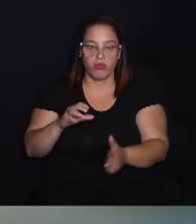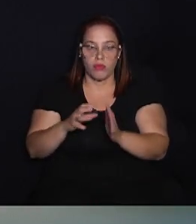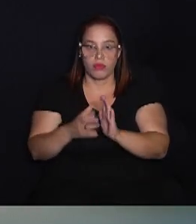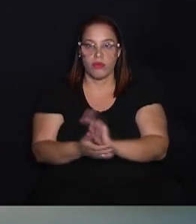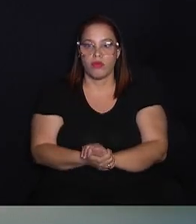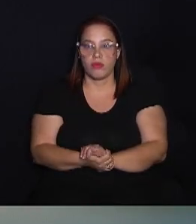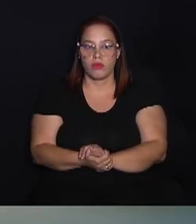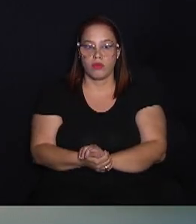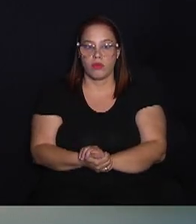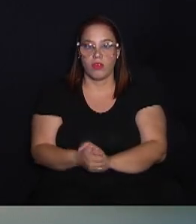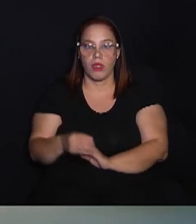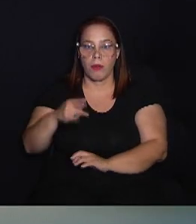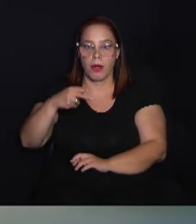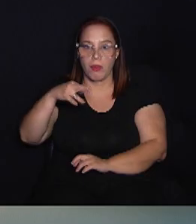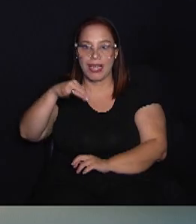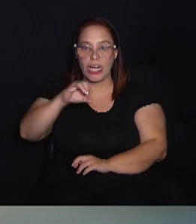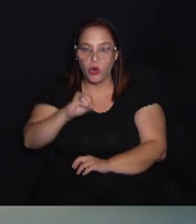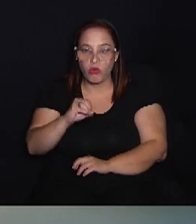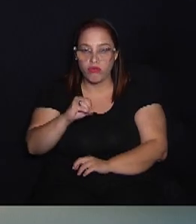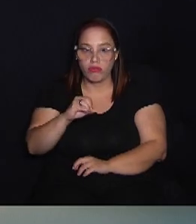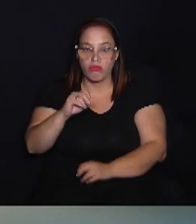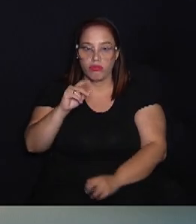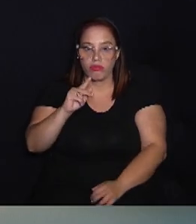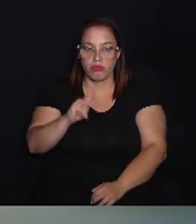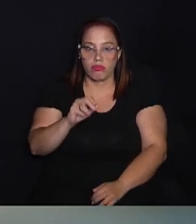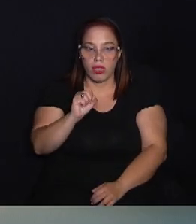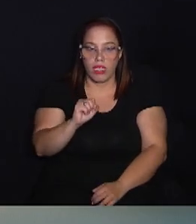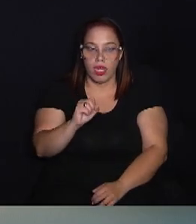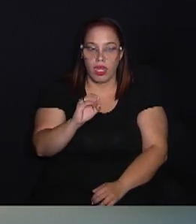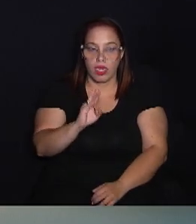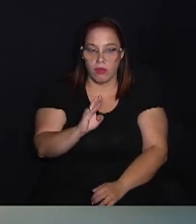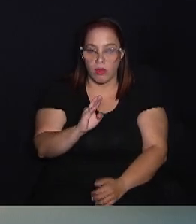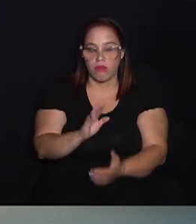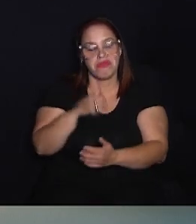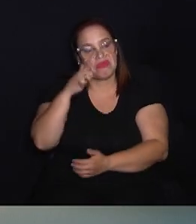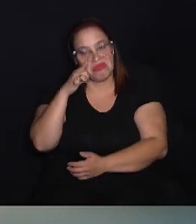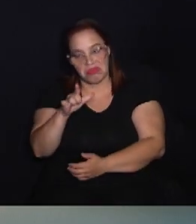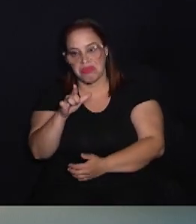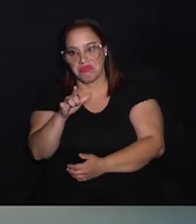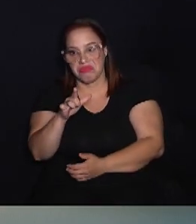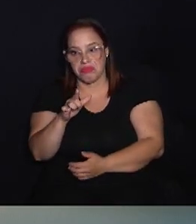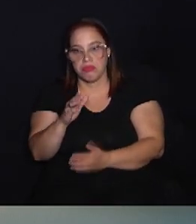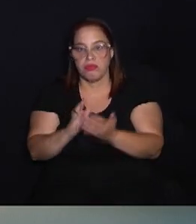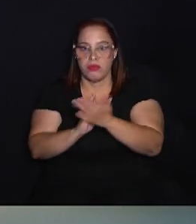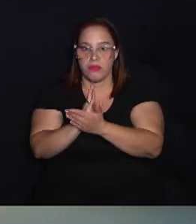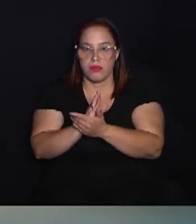2025-2028. Nick Schneider, filho de Jorge Schneider, do PL, pela primeira vez, então,